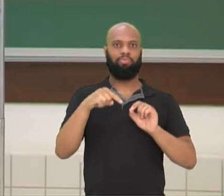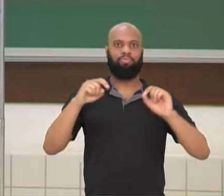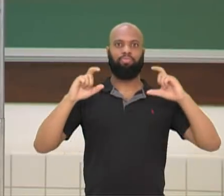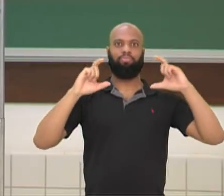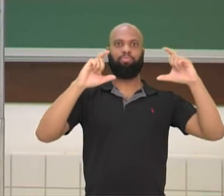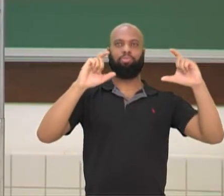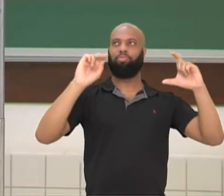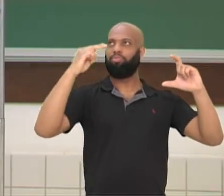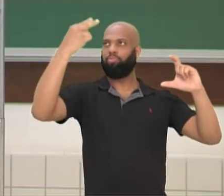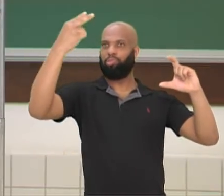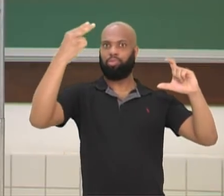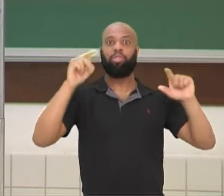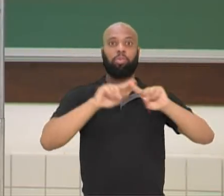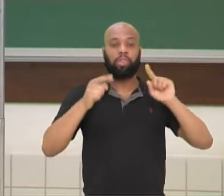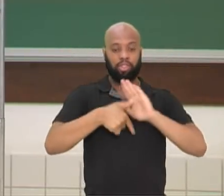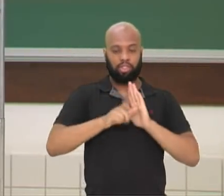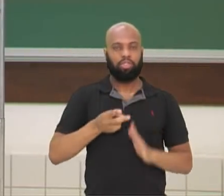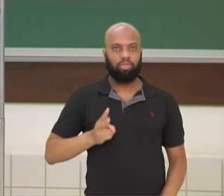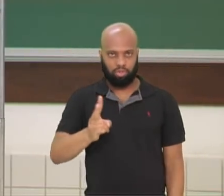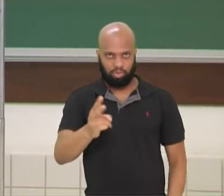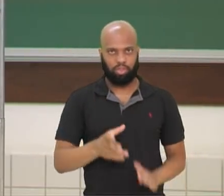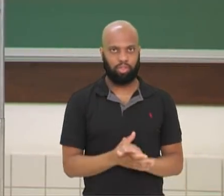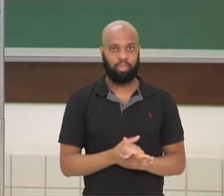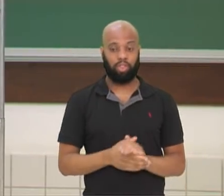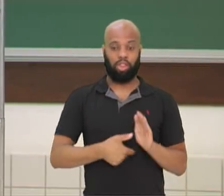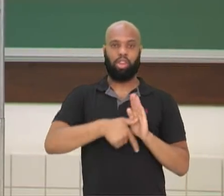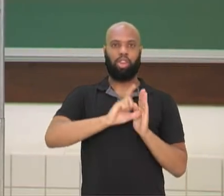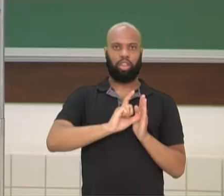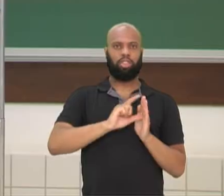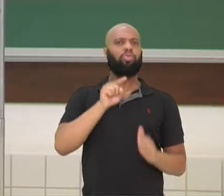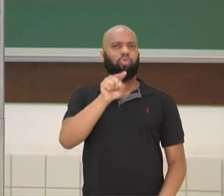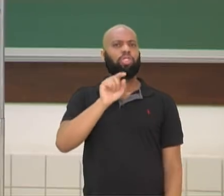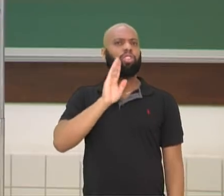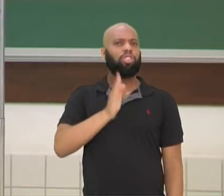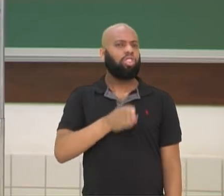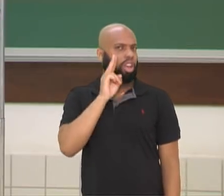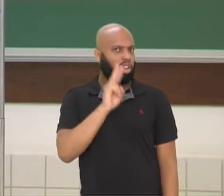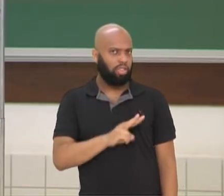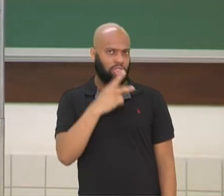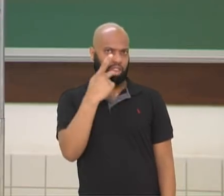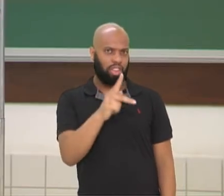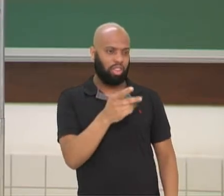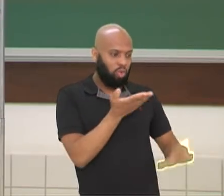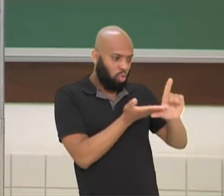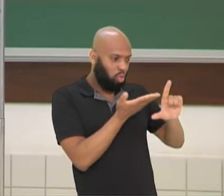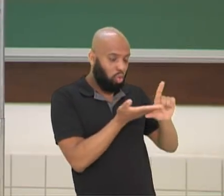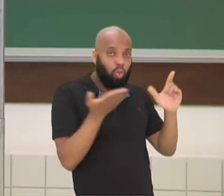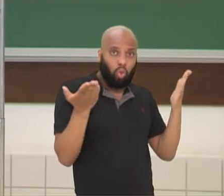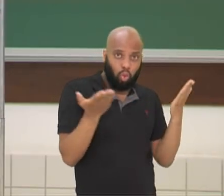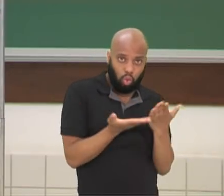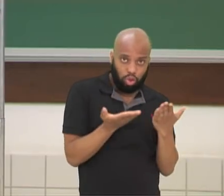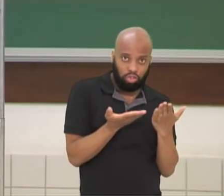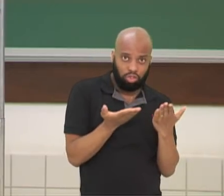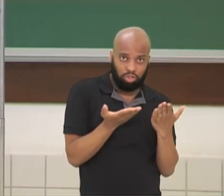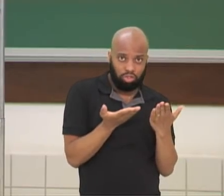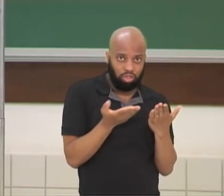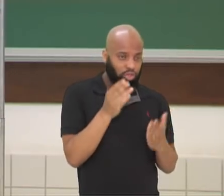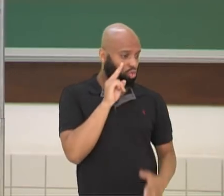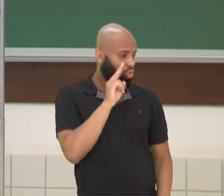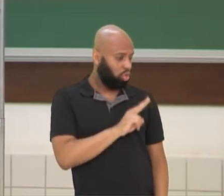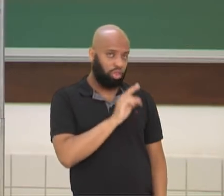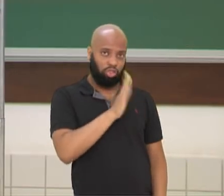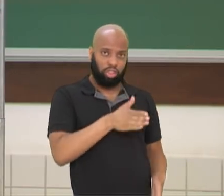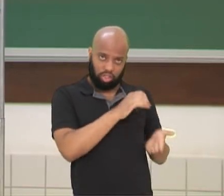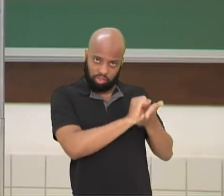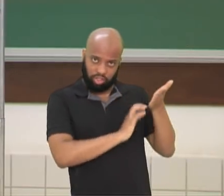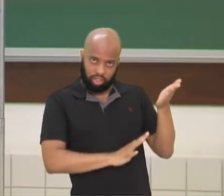antes eu tenho uns recadinhos para você, preste atenção. Primeira coisa, você já olhou o seu Google Classroom hoje? Já deu uma olhadinha nas